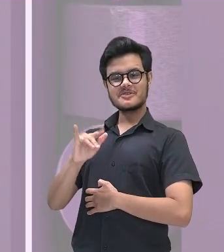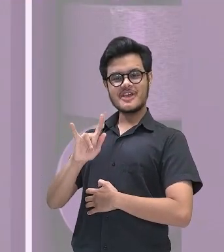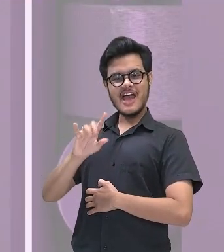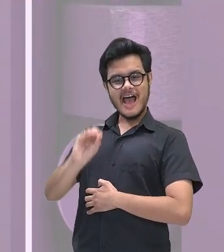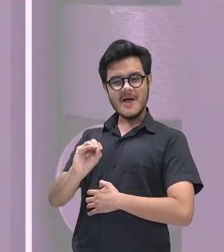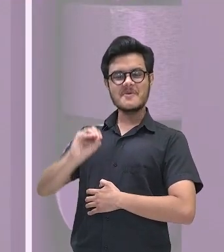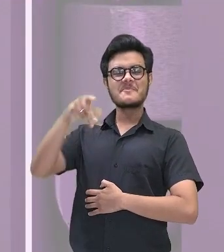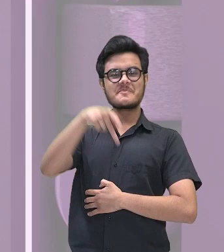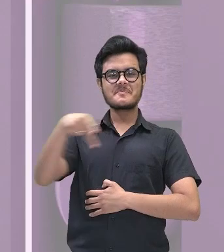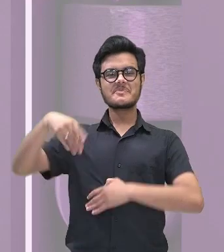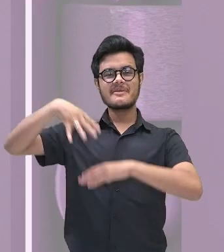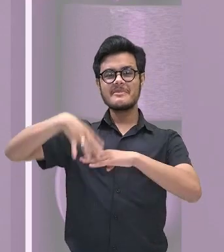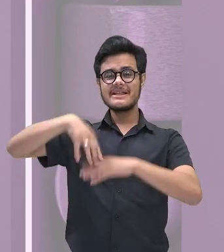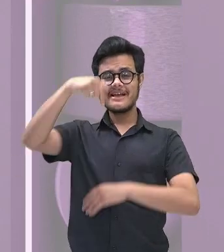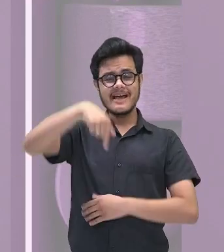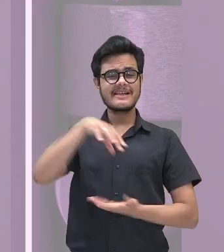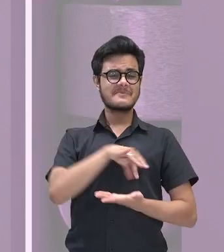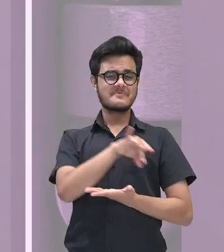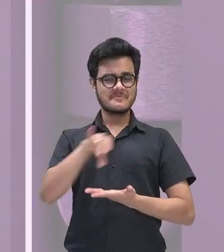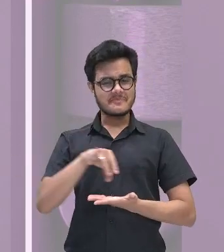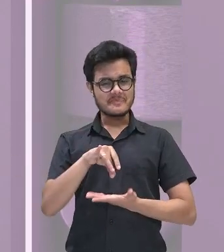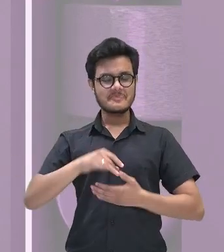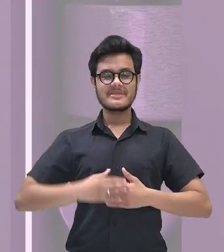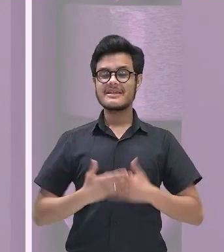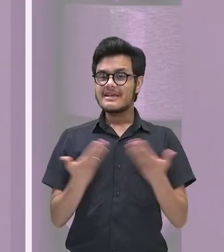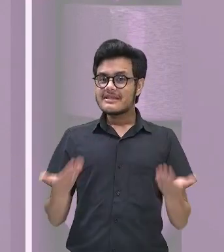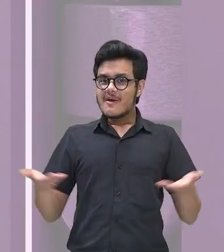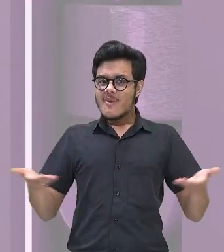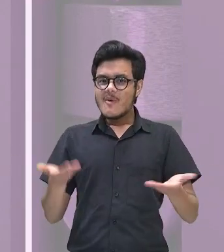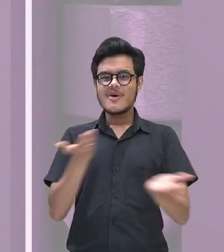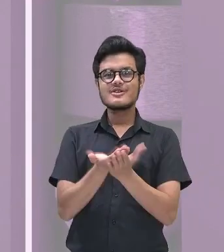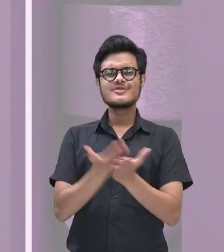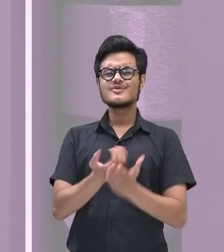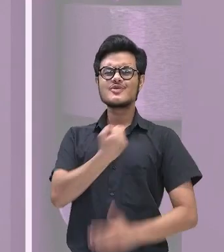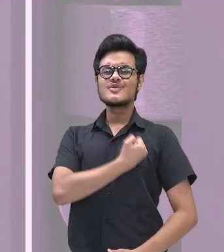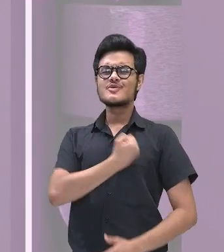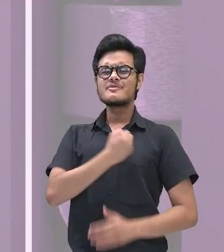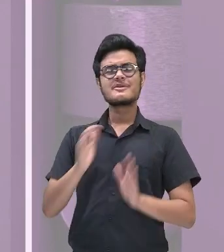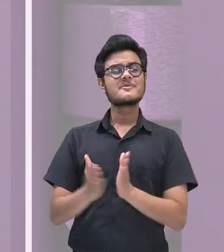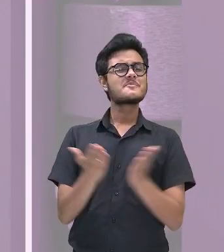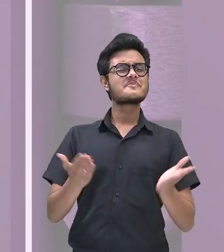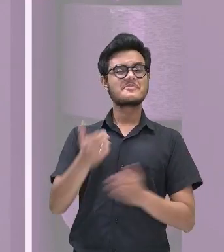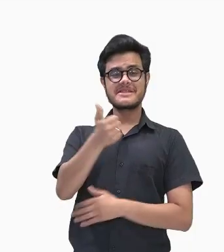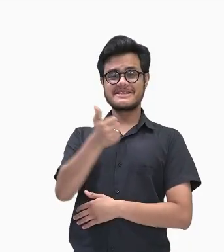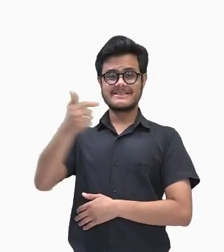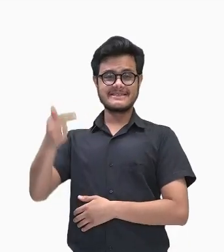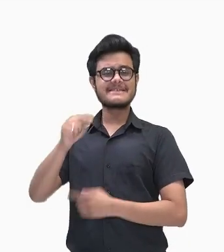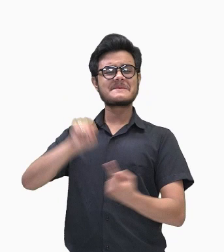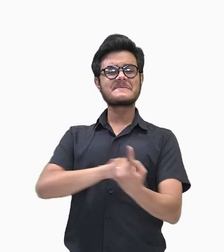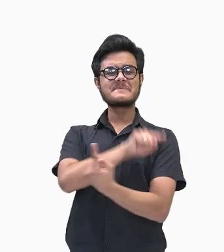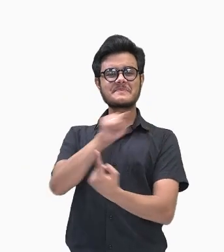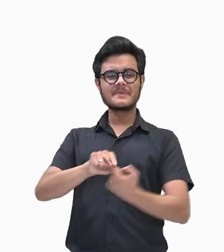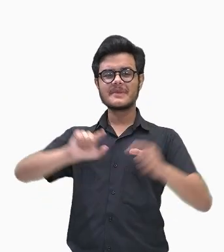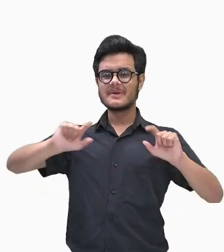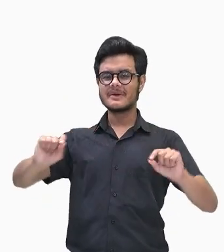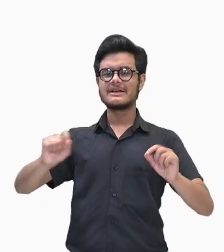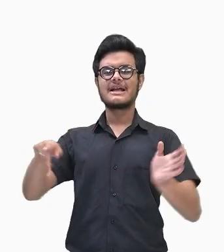de matemática aqui do Centro de Mídias, e esta é a nossa aula de número 17, que tem como objeto de